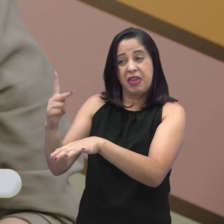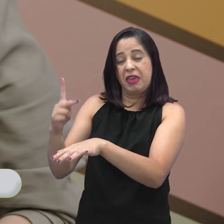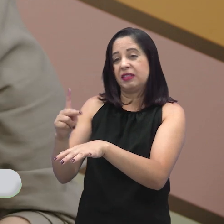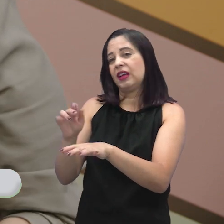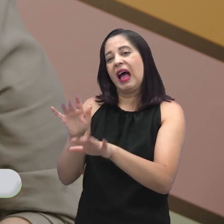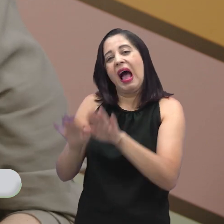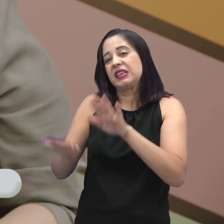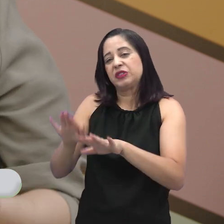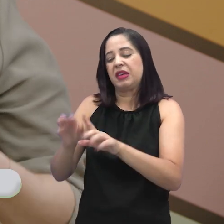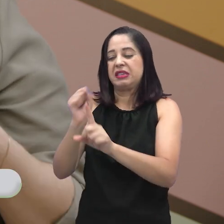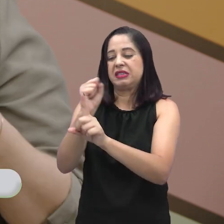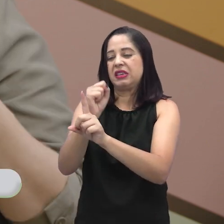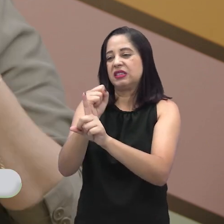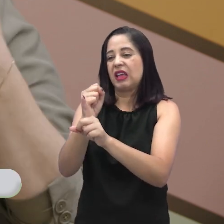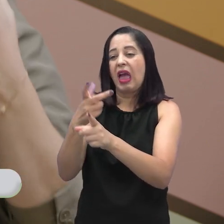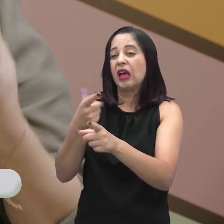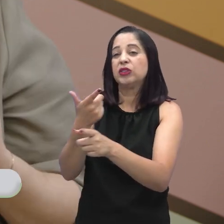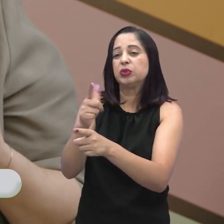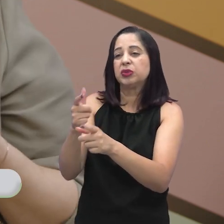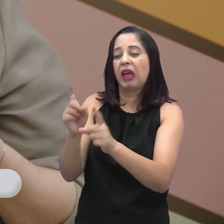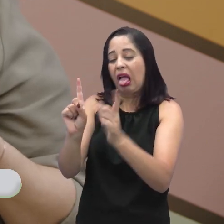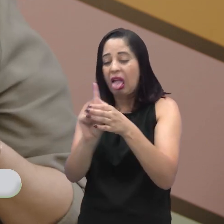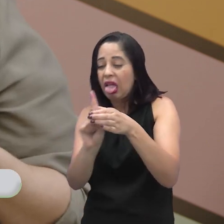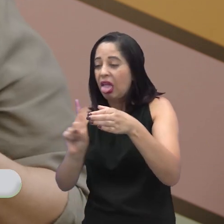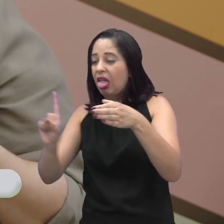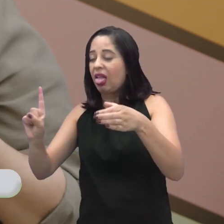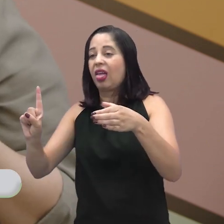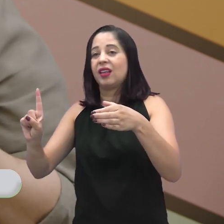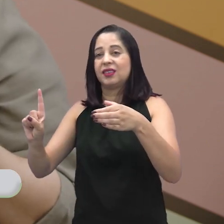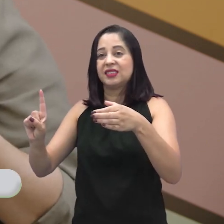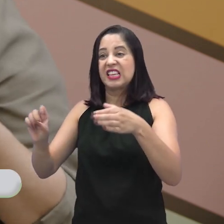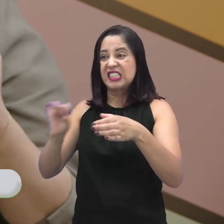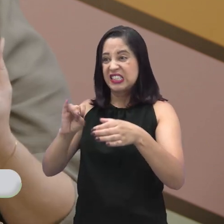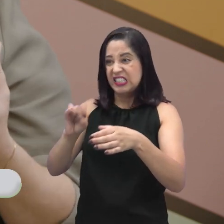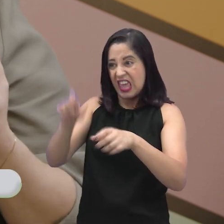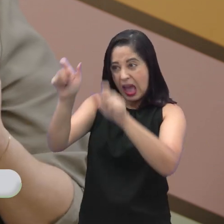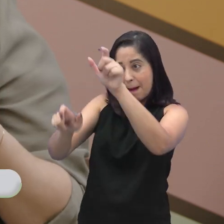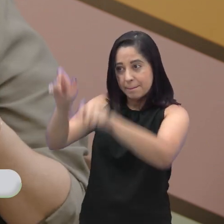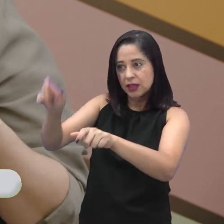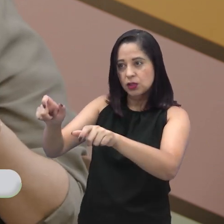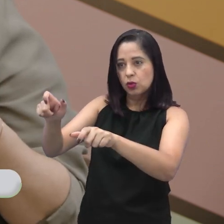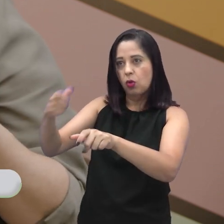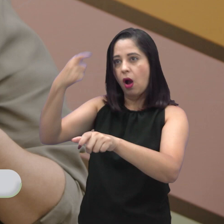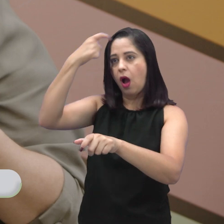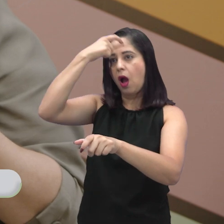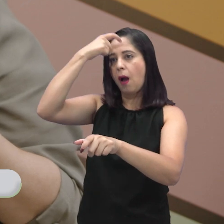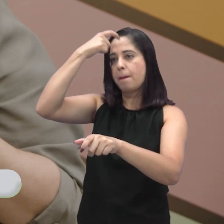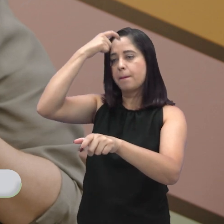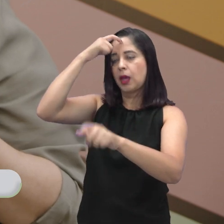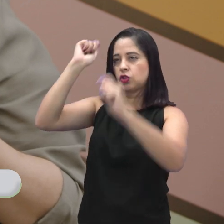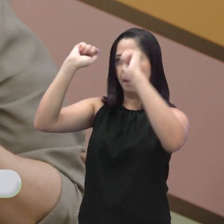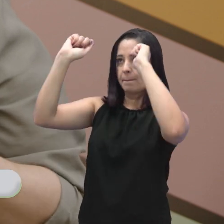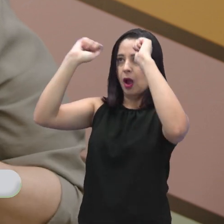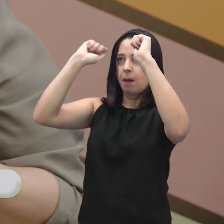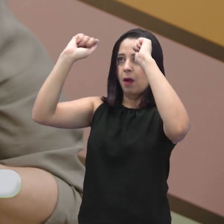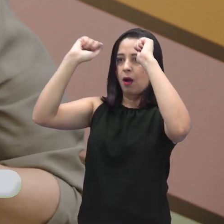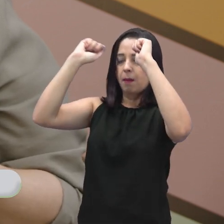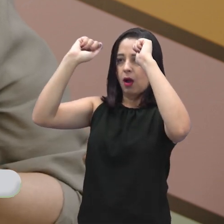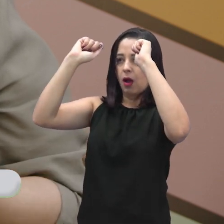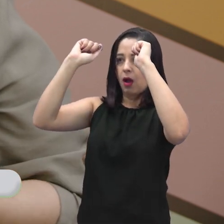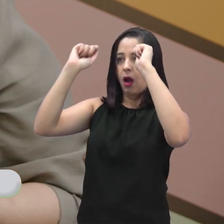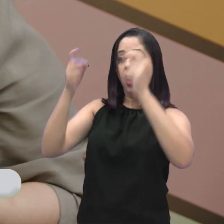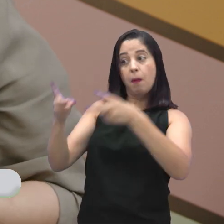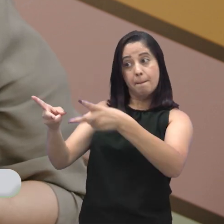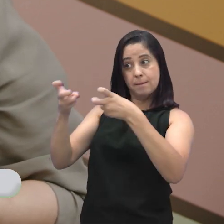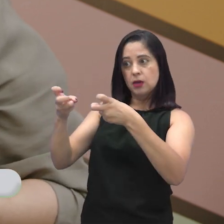seja de saúde física. E se a saúde mental dela estiver equilibrada, você consegue perceber a diferença de pessoas